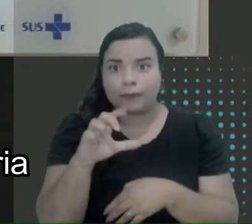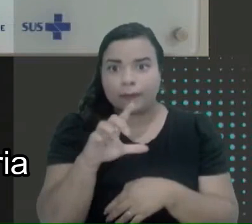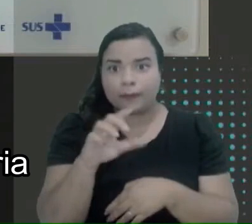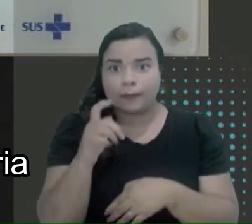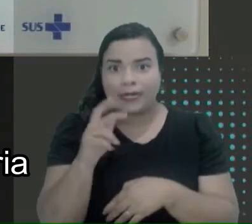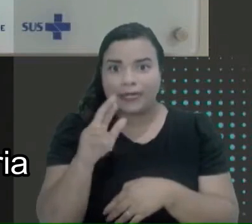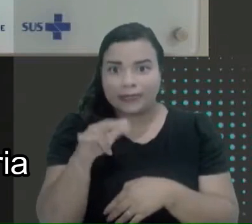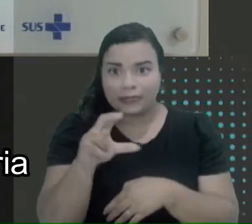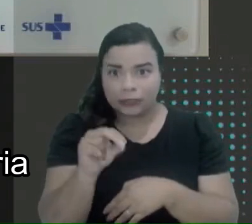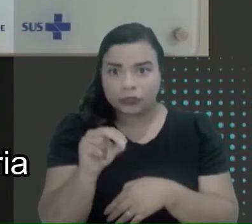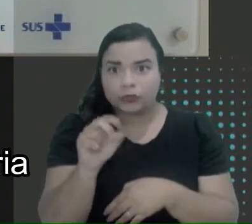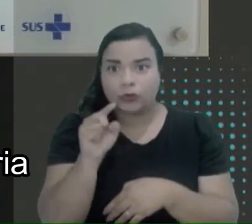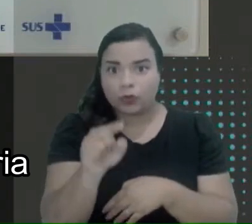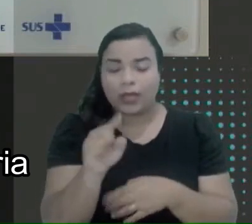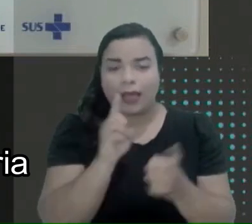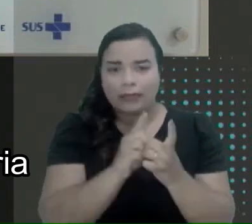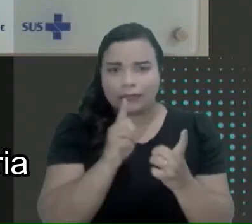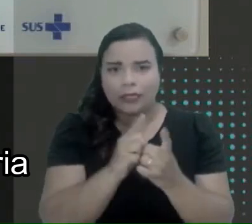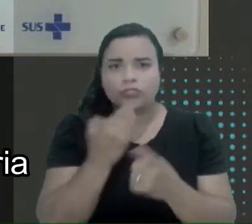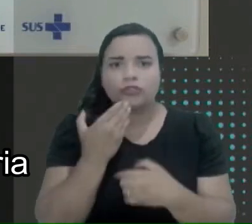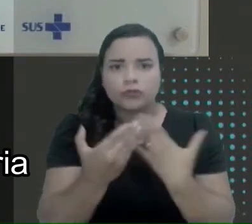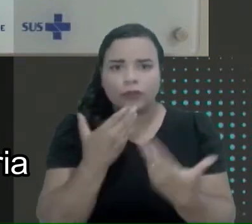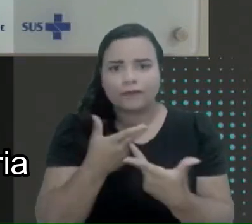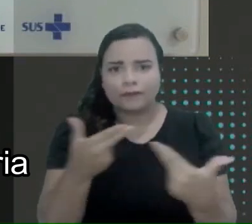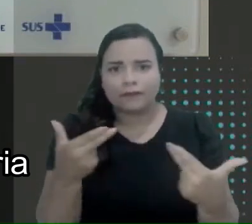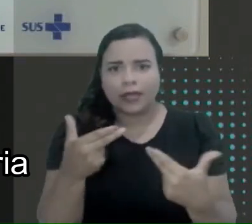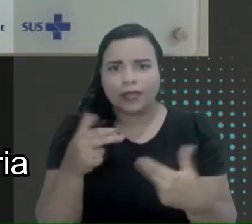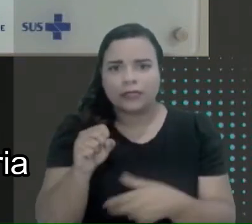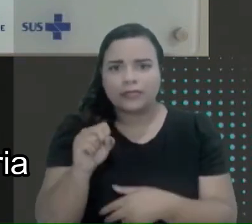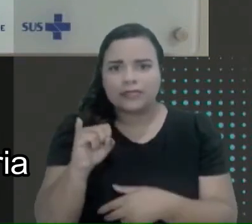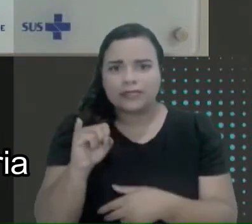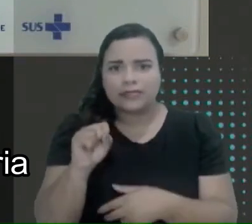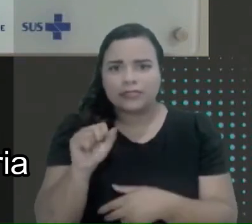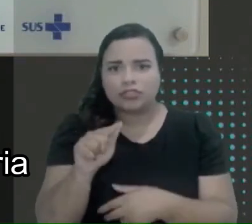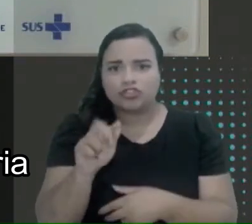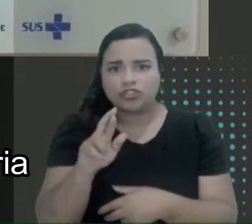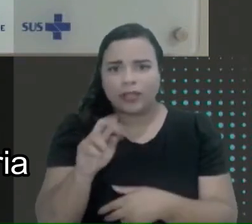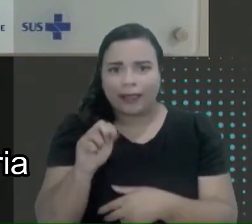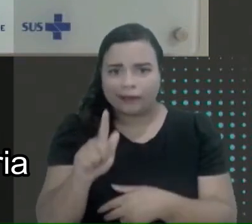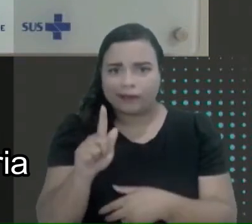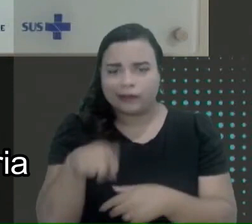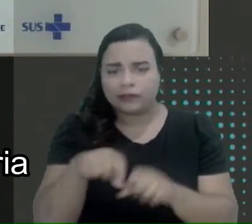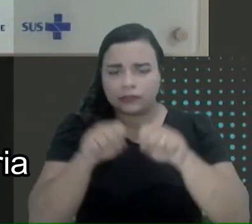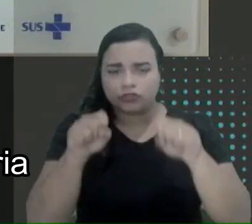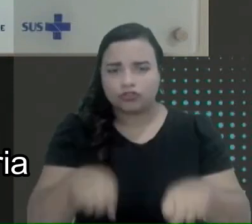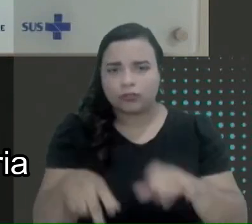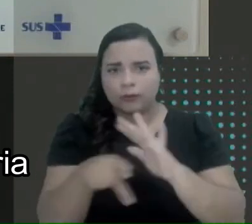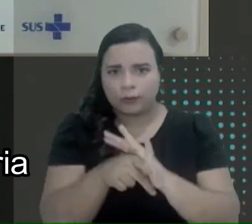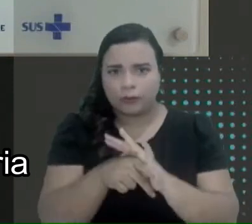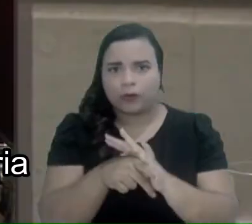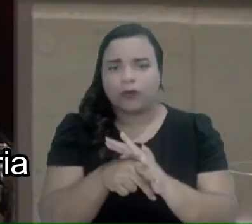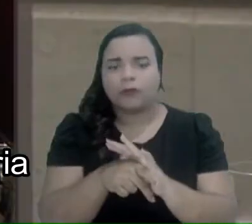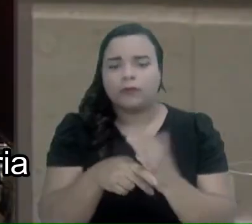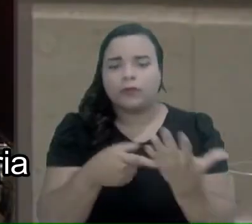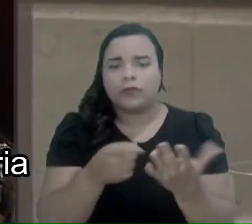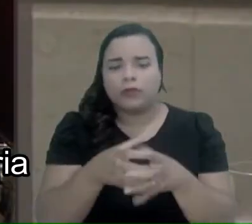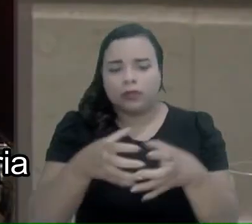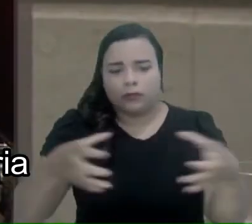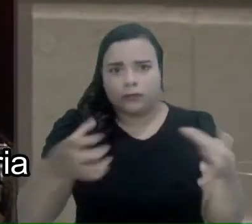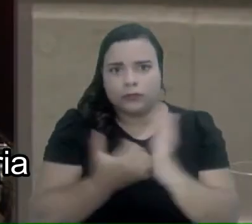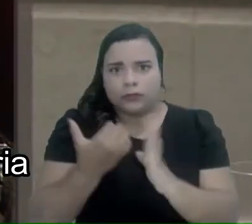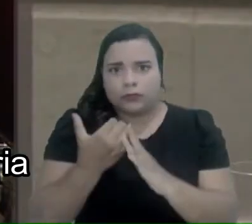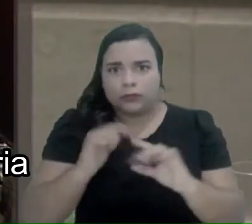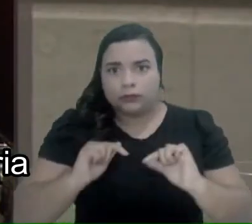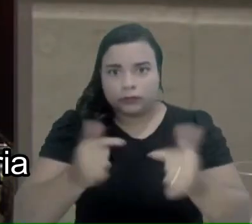de solicitações feitas pelo SISREG, e elas ampliam, ele amplia demais o escopo de atuação das